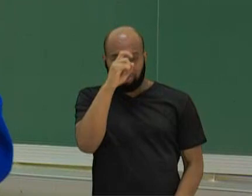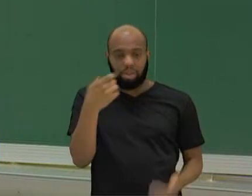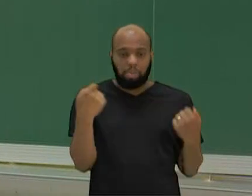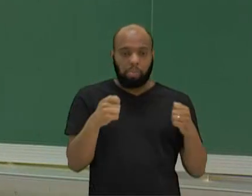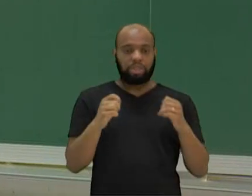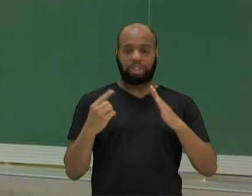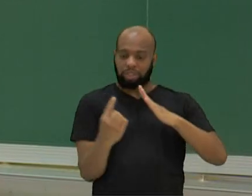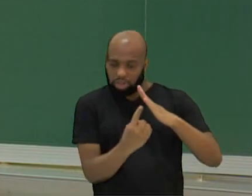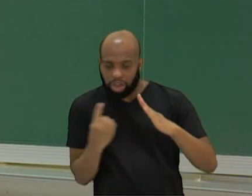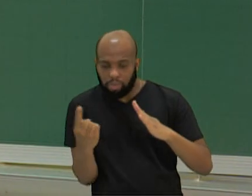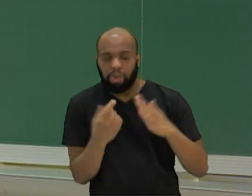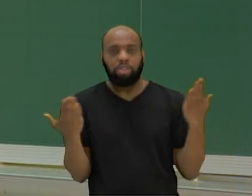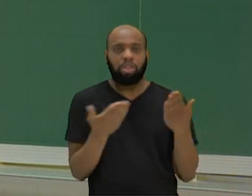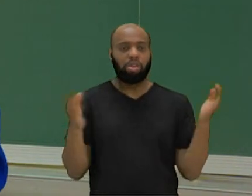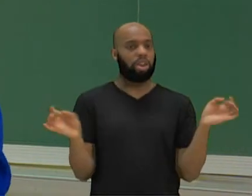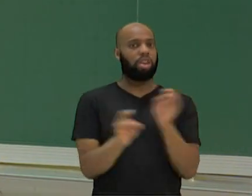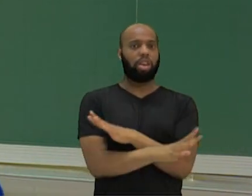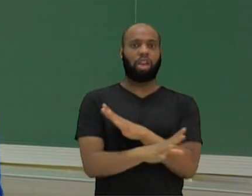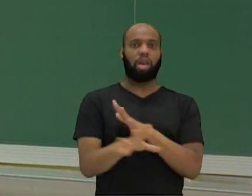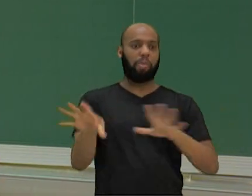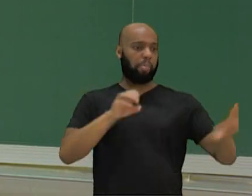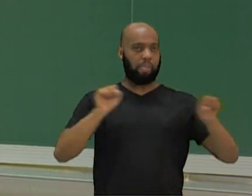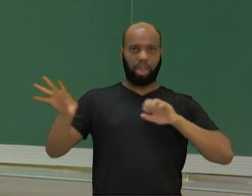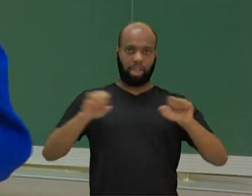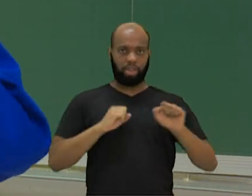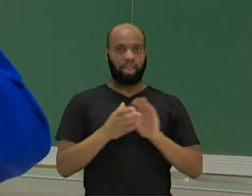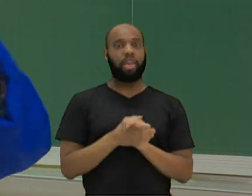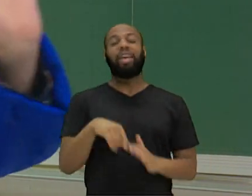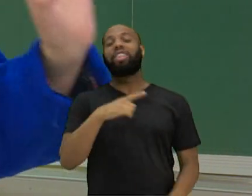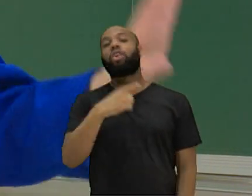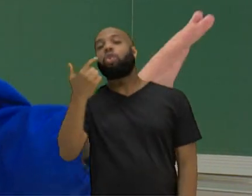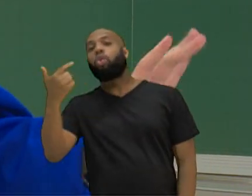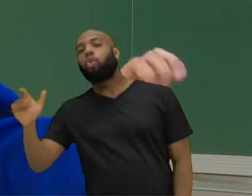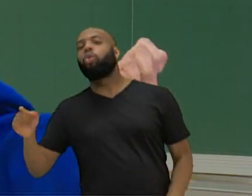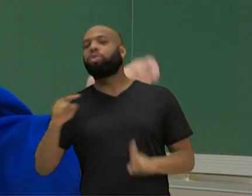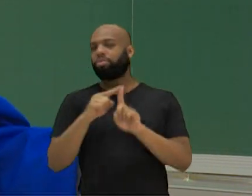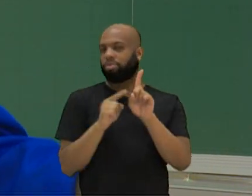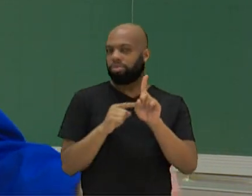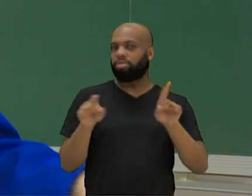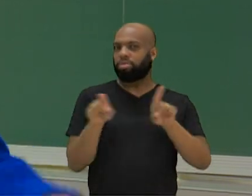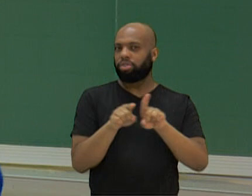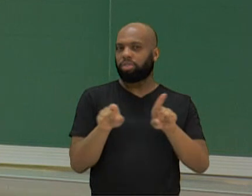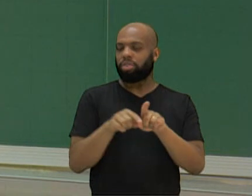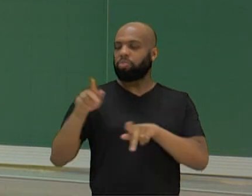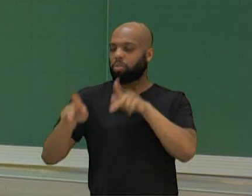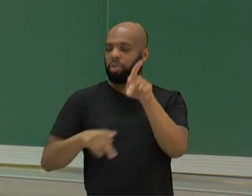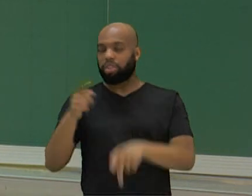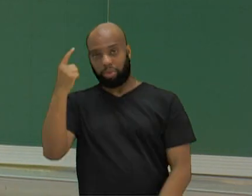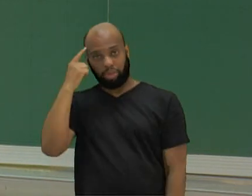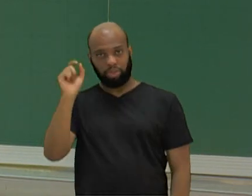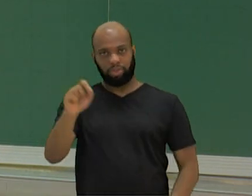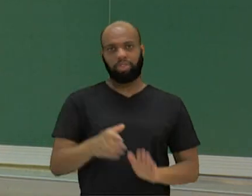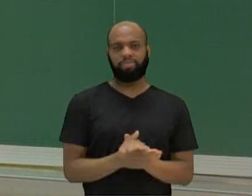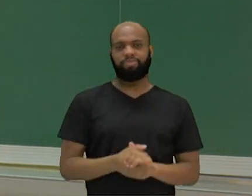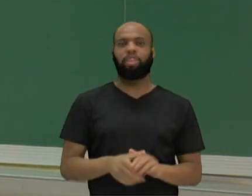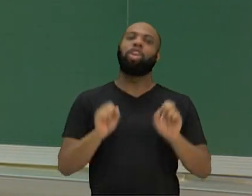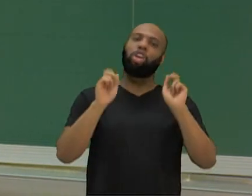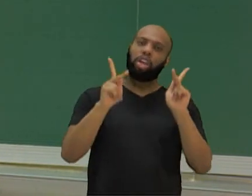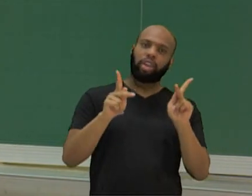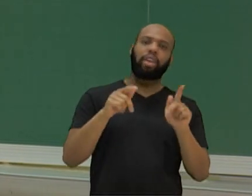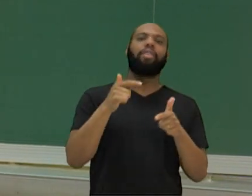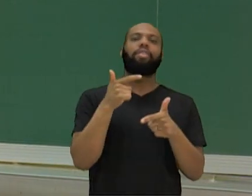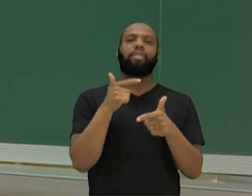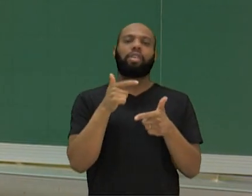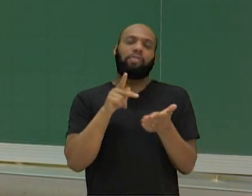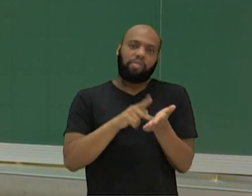para encerrar o contágio e é isso. E outro lado da população pensa, tá, é grave